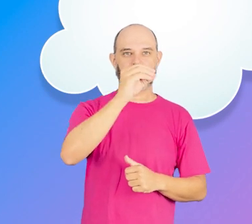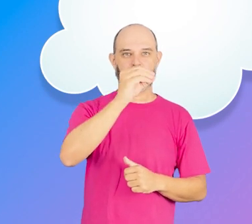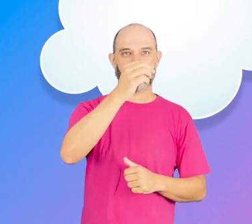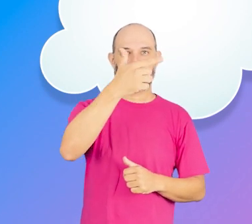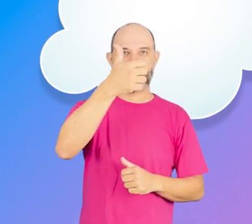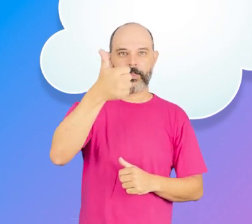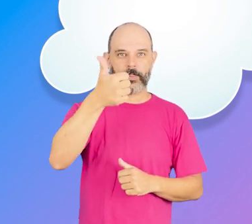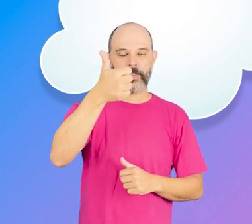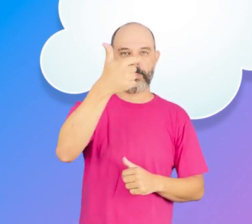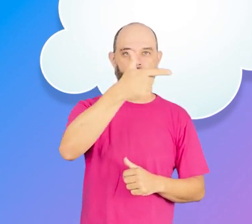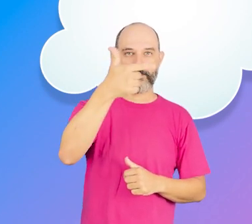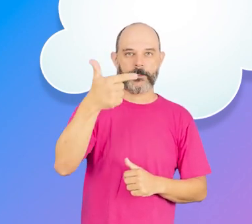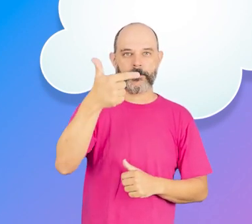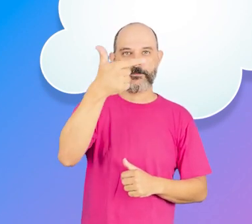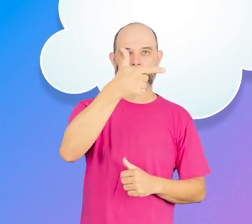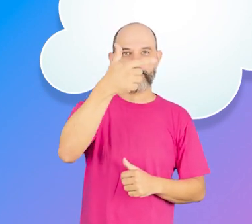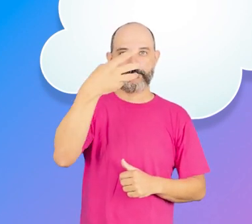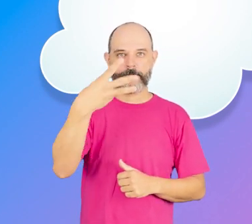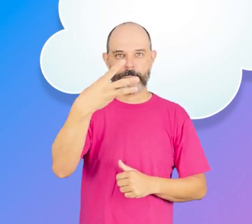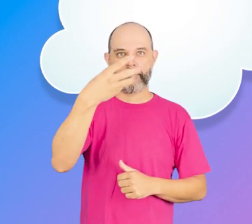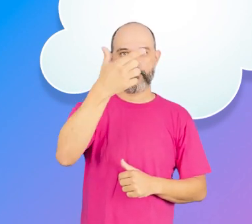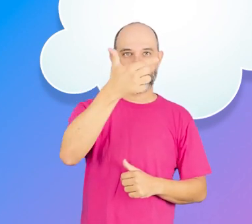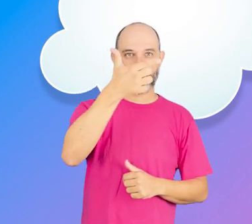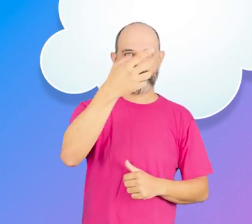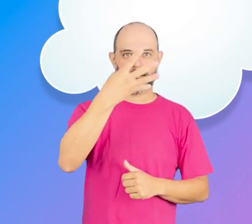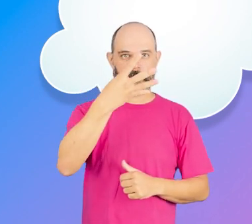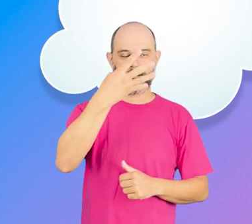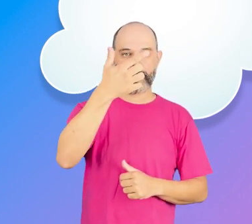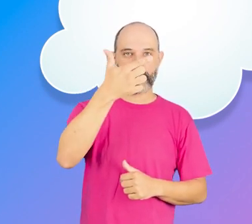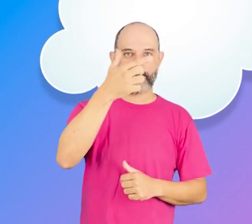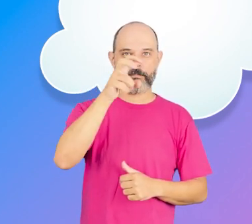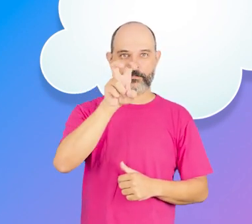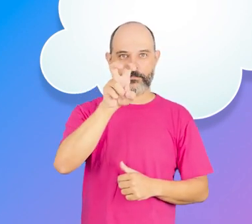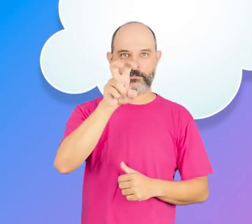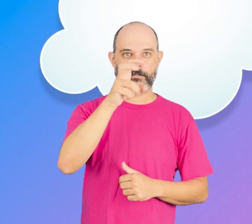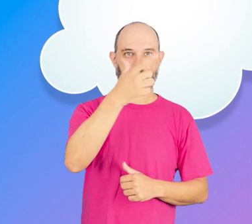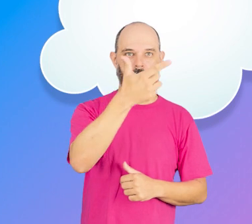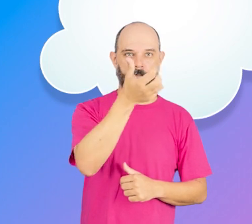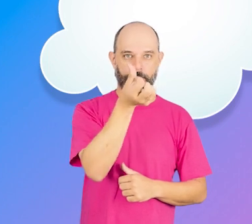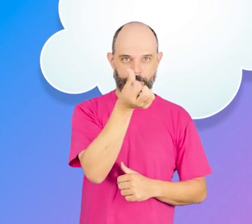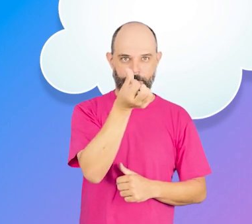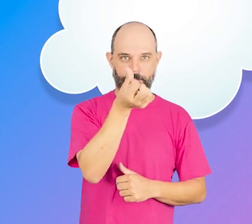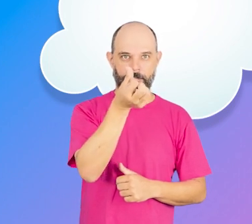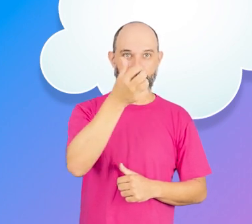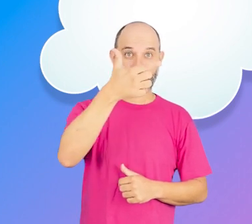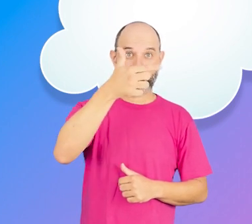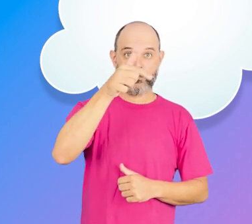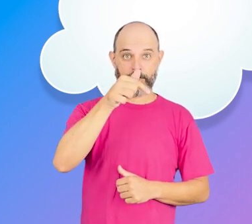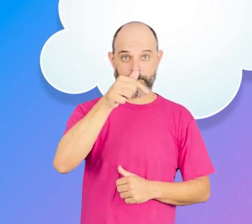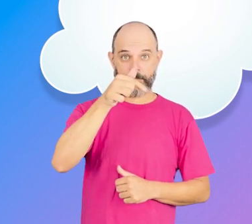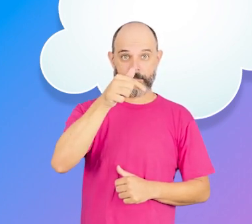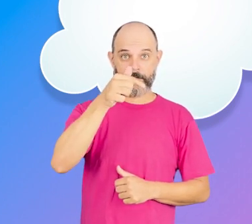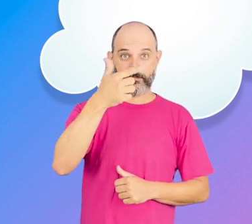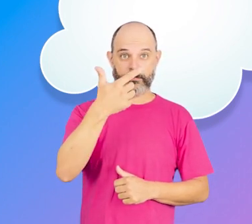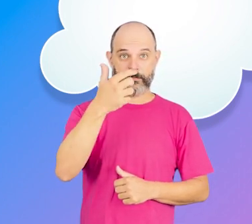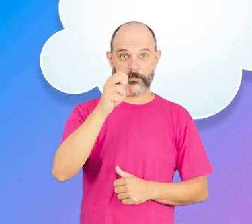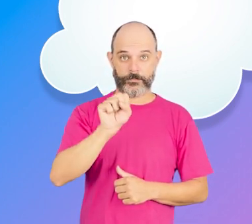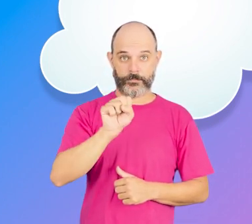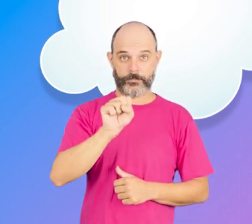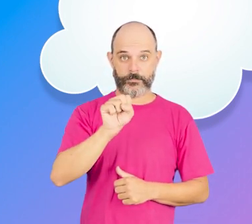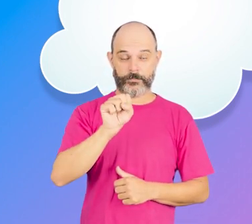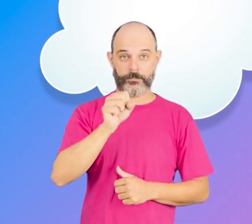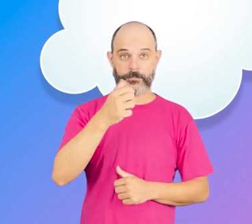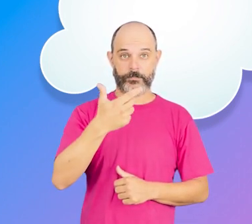21, 22, 23, 24, 25, 26,